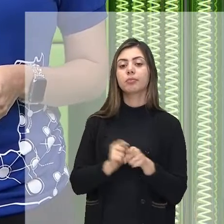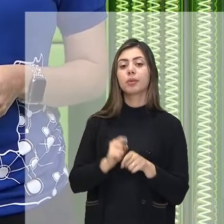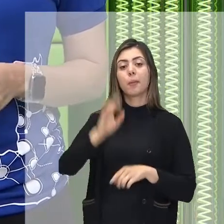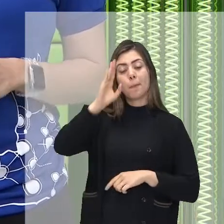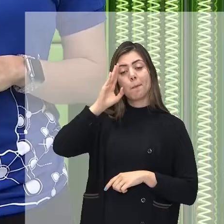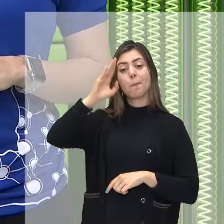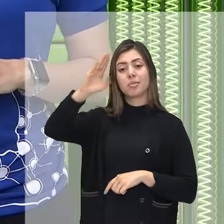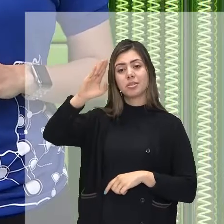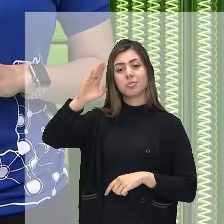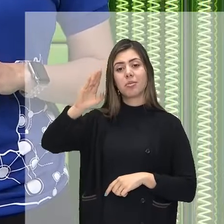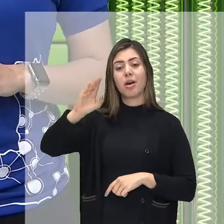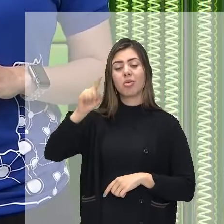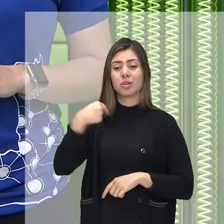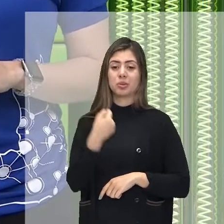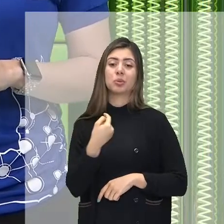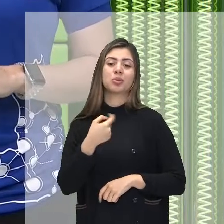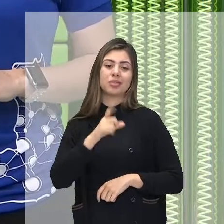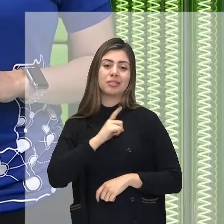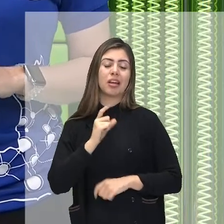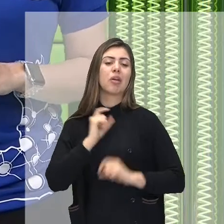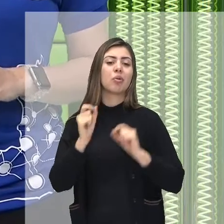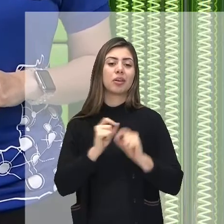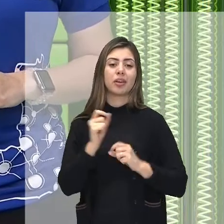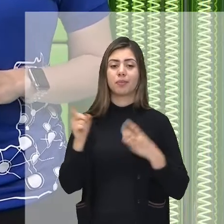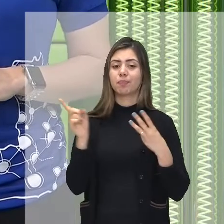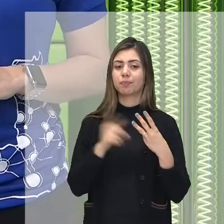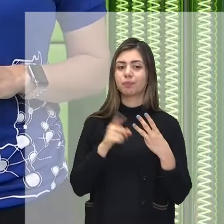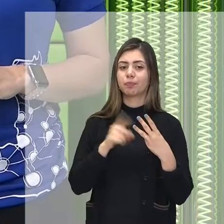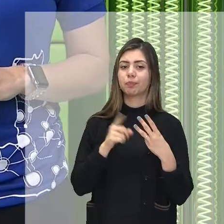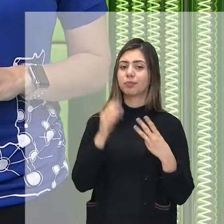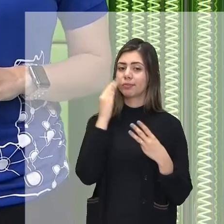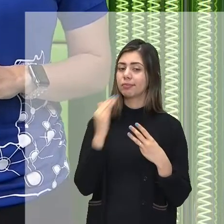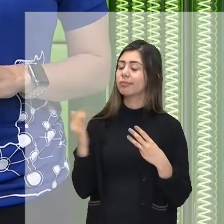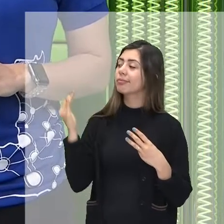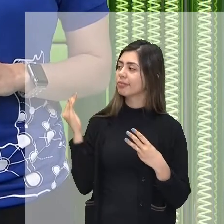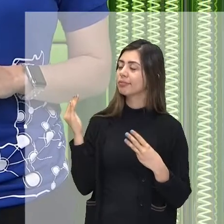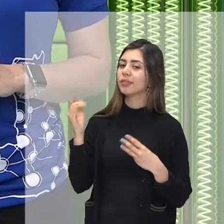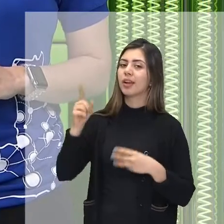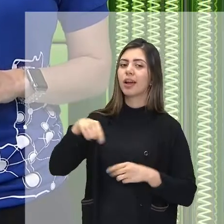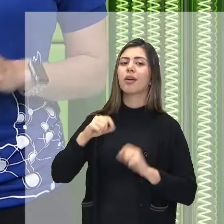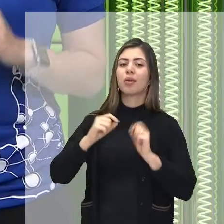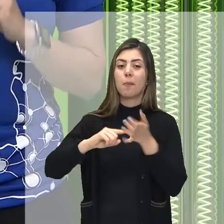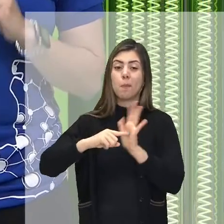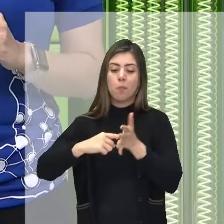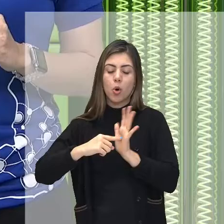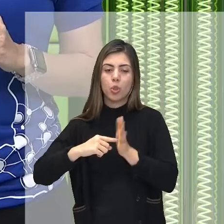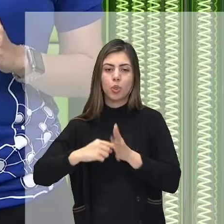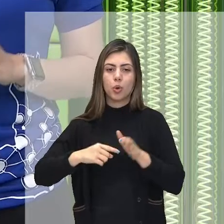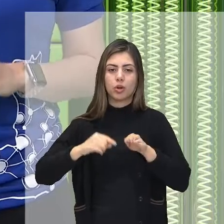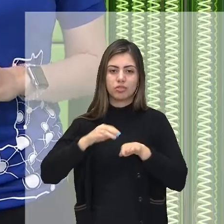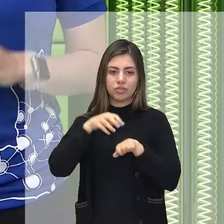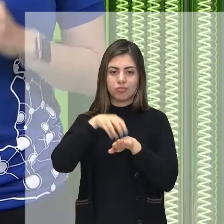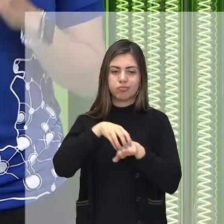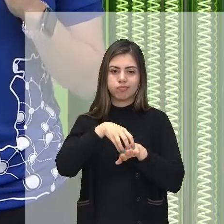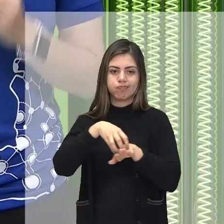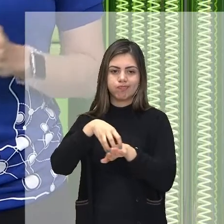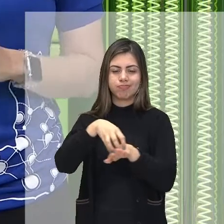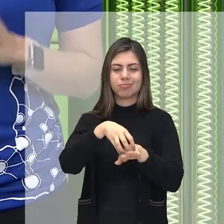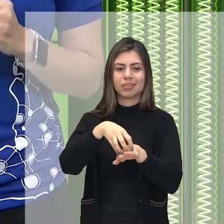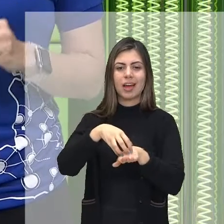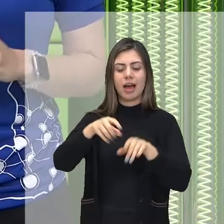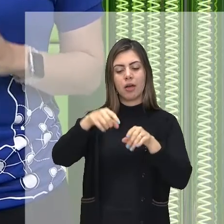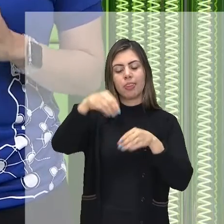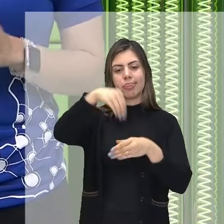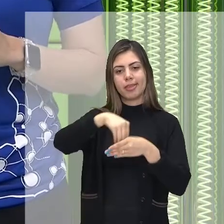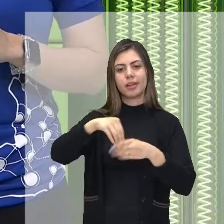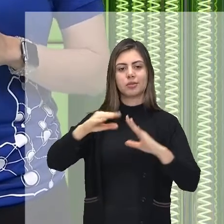principal causa, o nosso próximo ponto, o funcionamento de motores de carro em garagem e